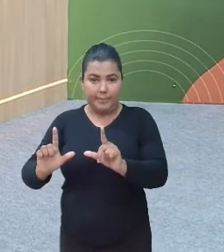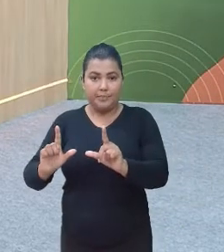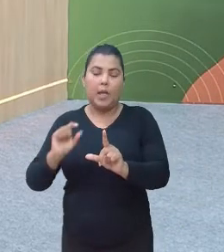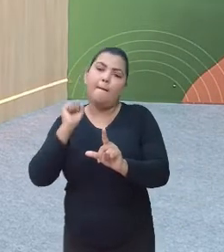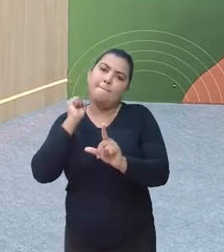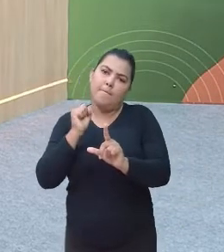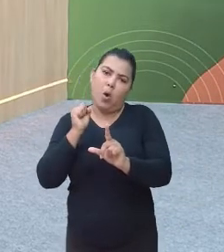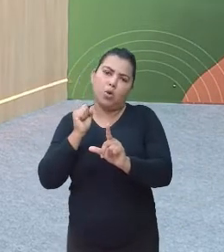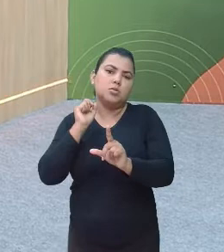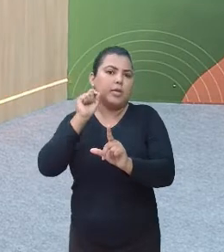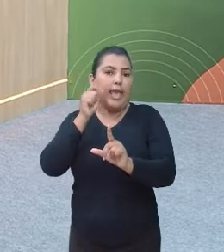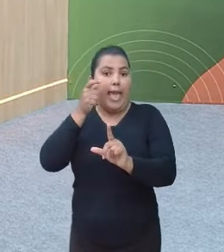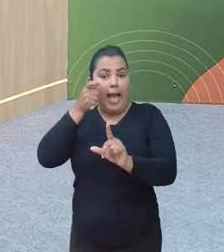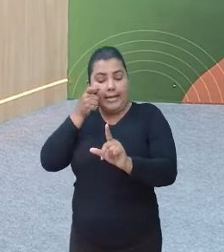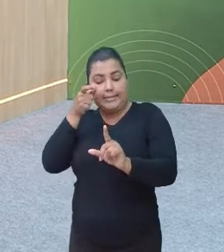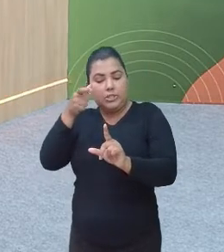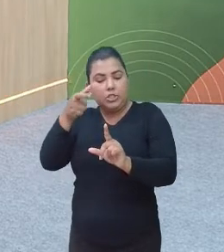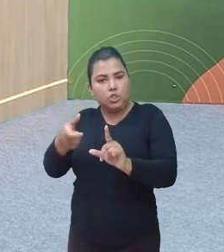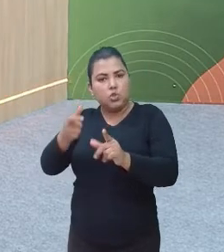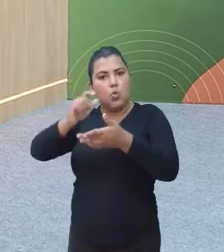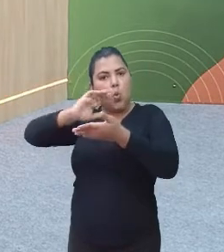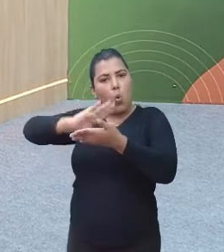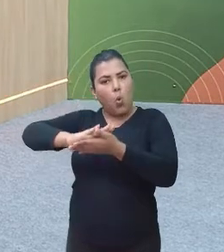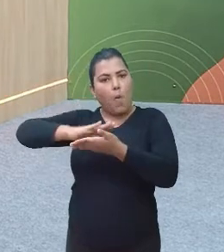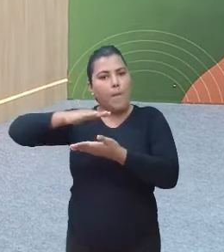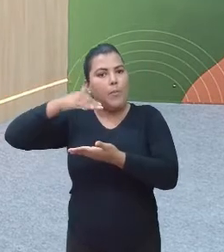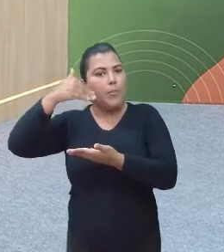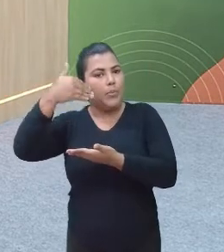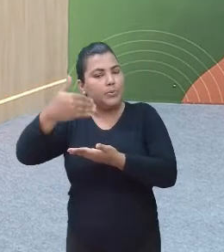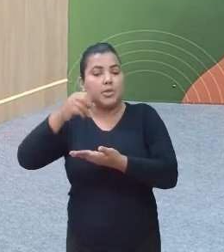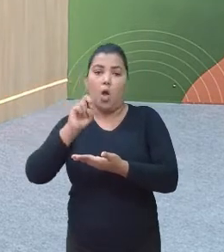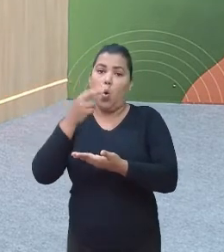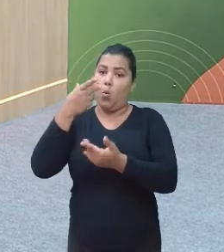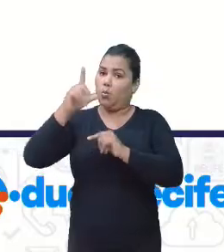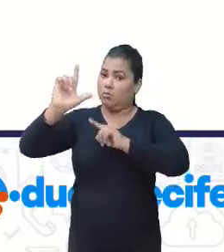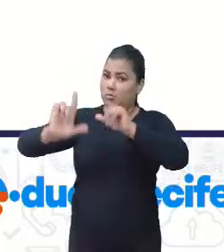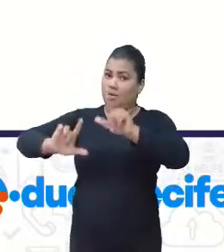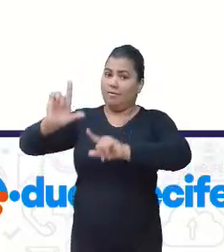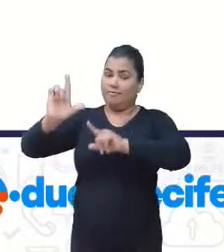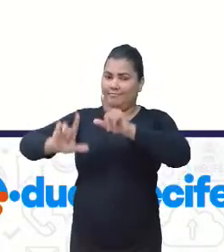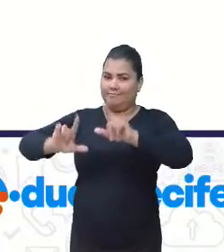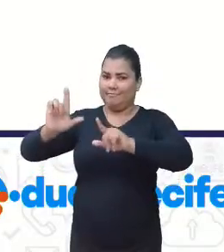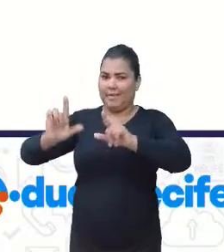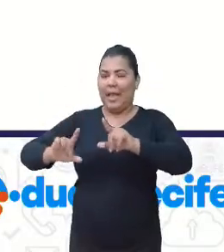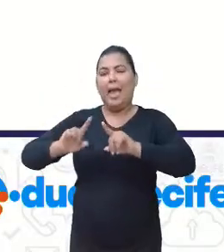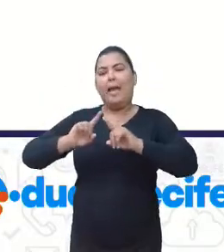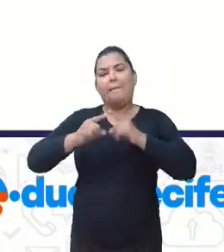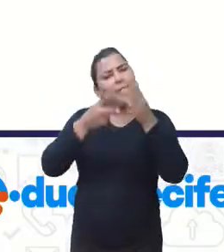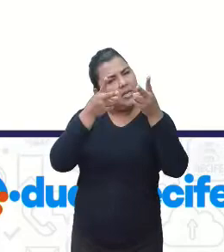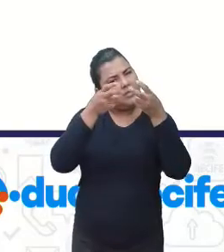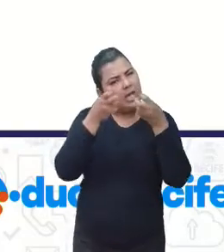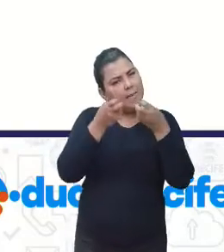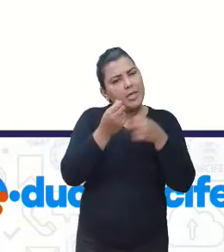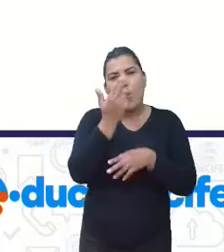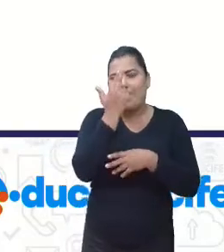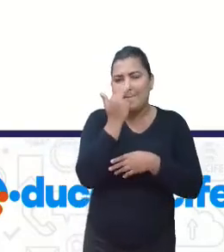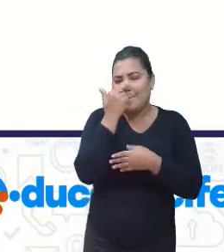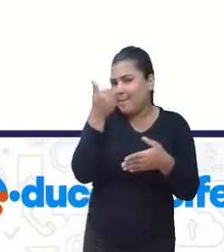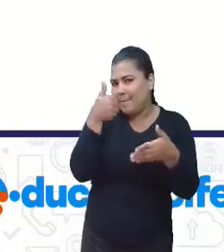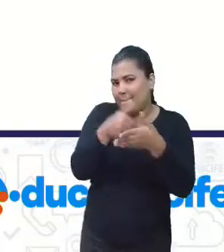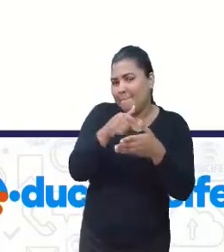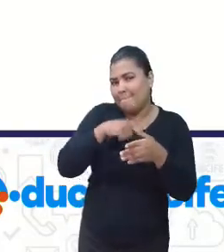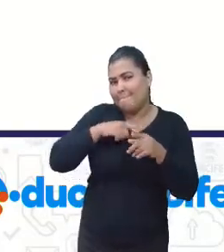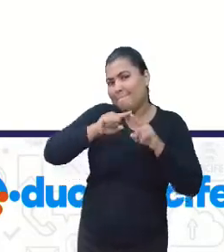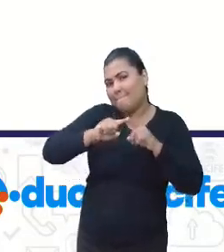televisão, a gente observa que, mesmo sendo o mesmo jogo de futebol, existem algumas diferenças. E no celular